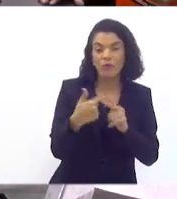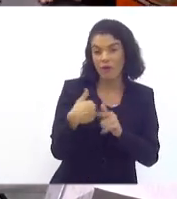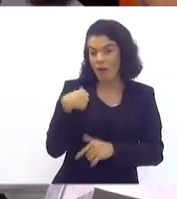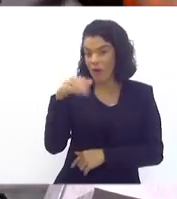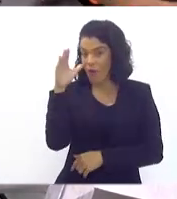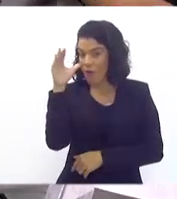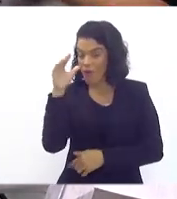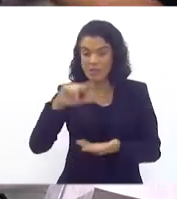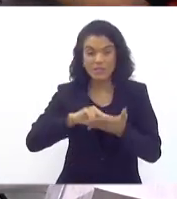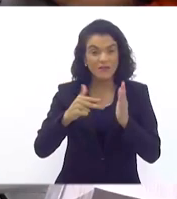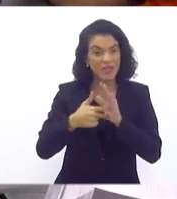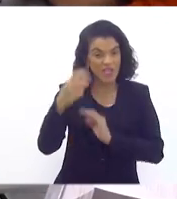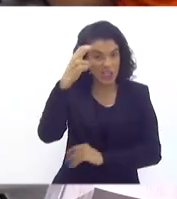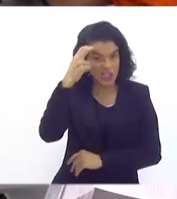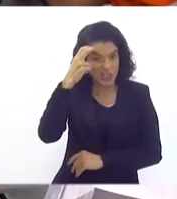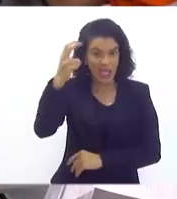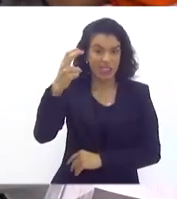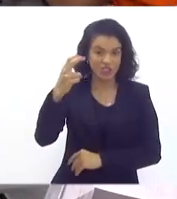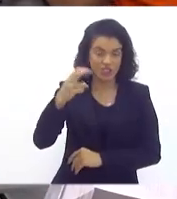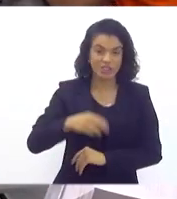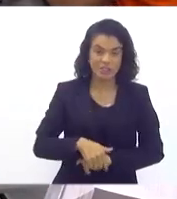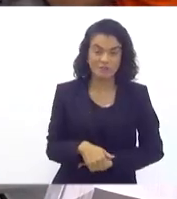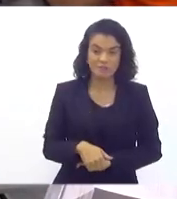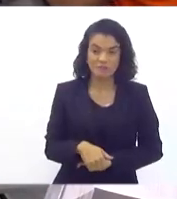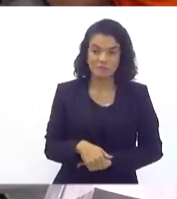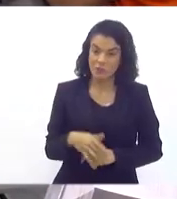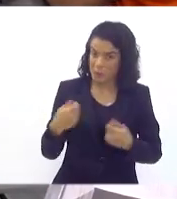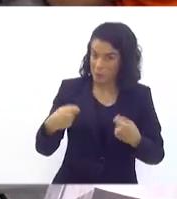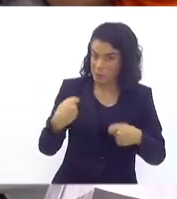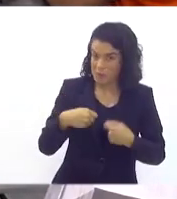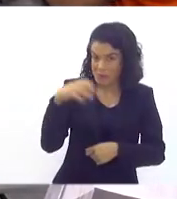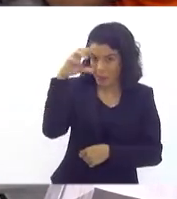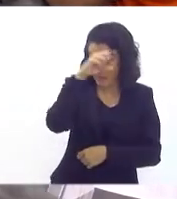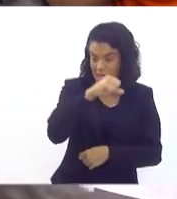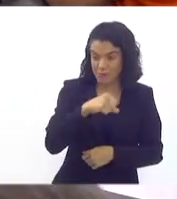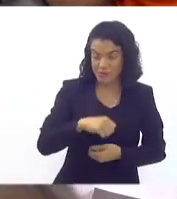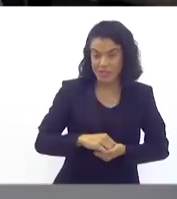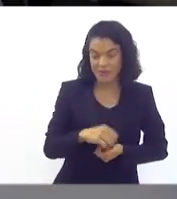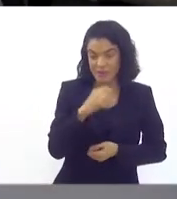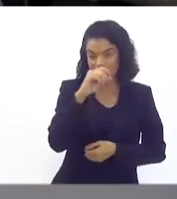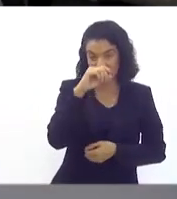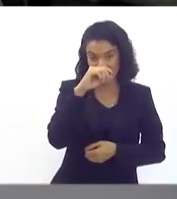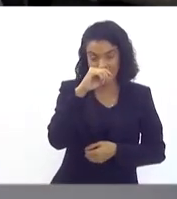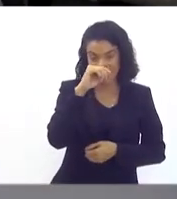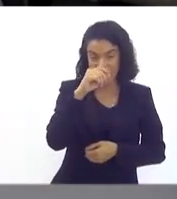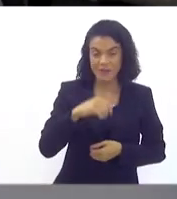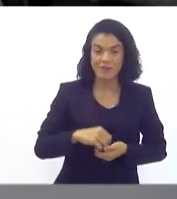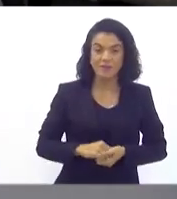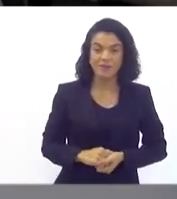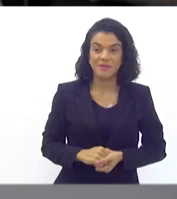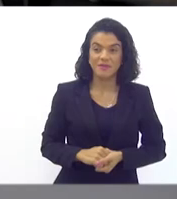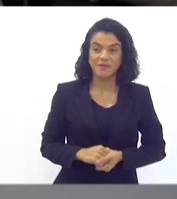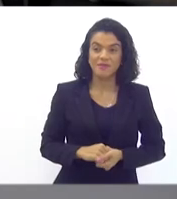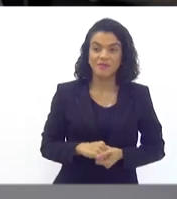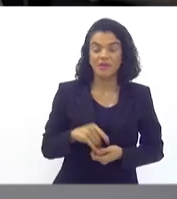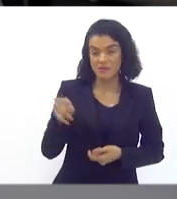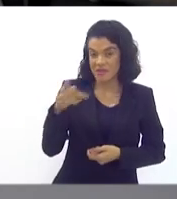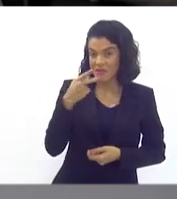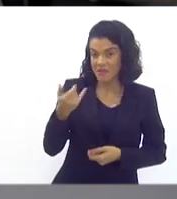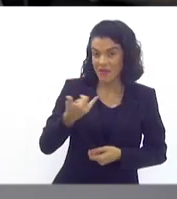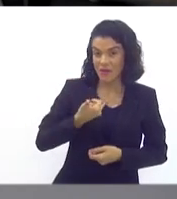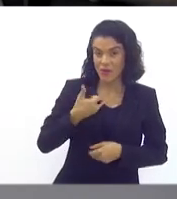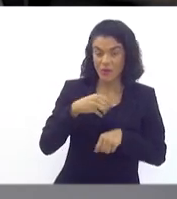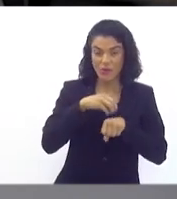esposa falou que é seu nome de inteligência eu tenho que aprender contigo Olha só como você falou do